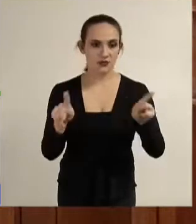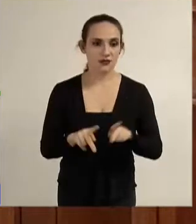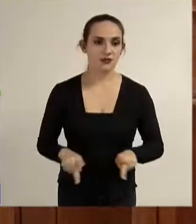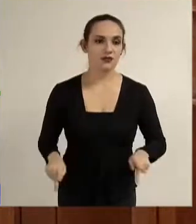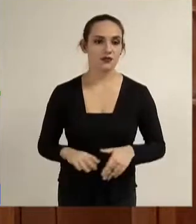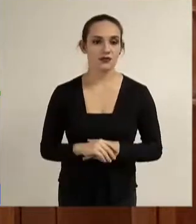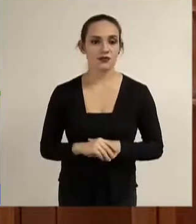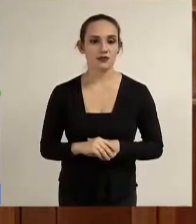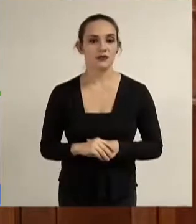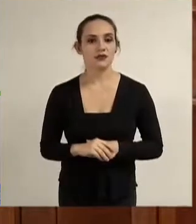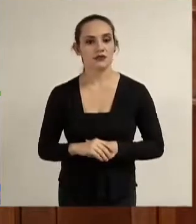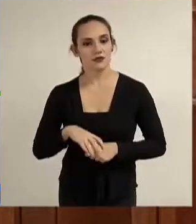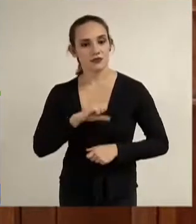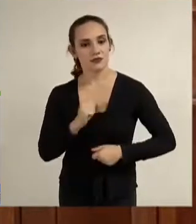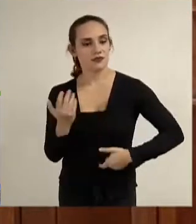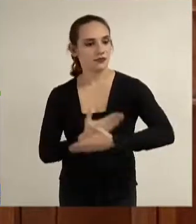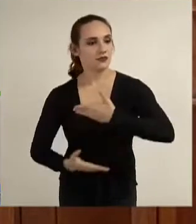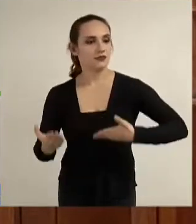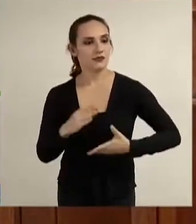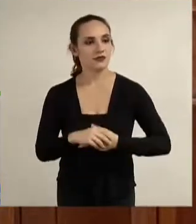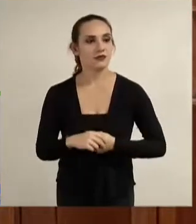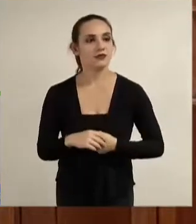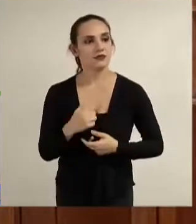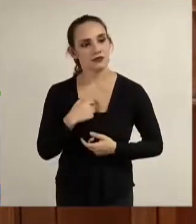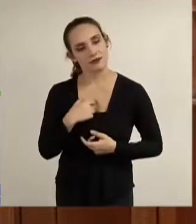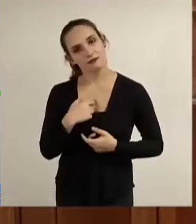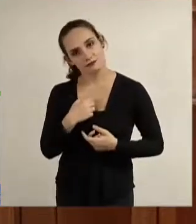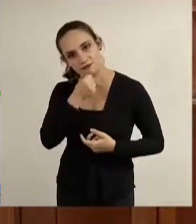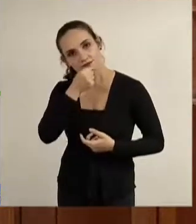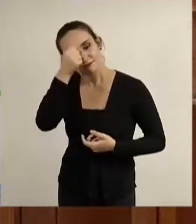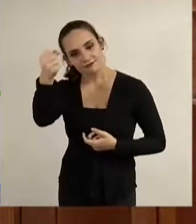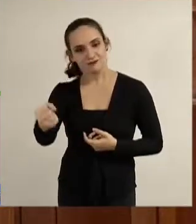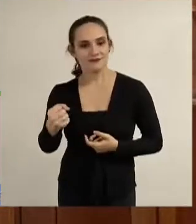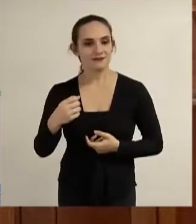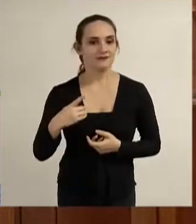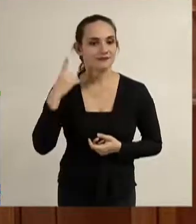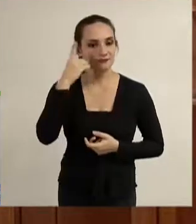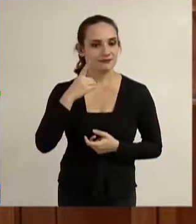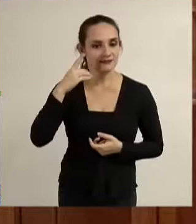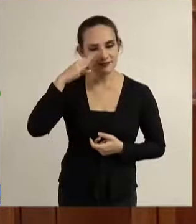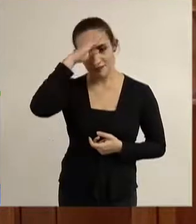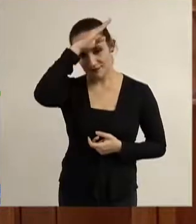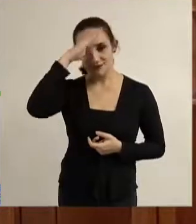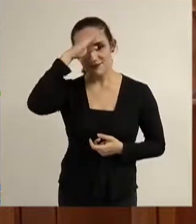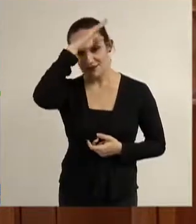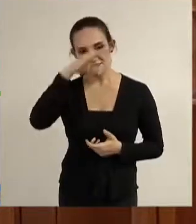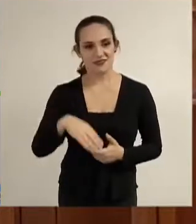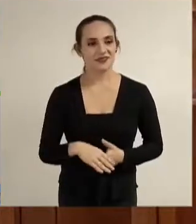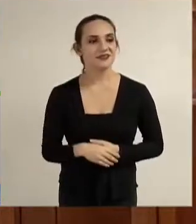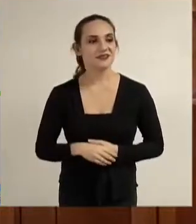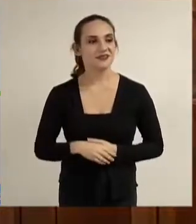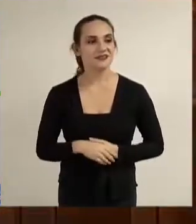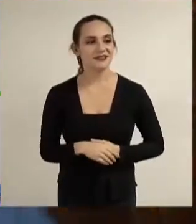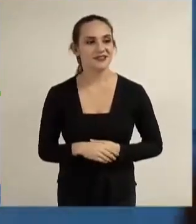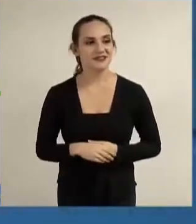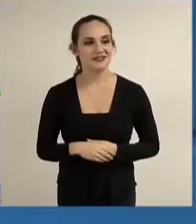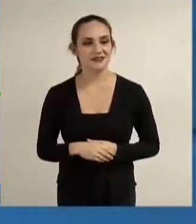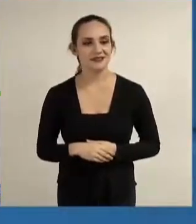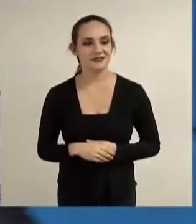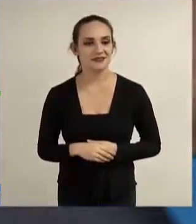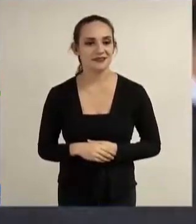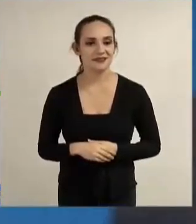e do amor ao próximo. É com alegria que ouço o deputado Barbosinha.